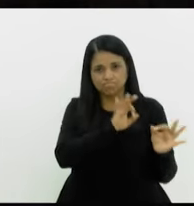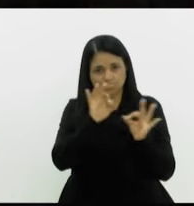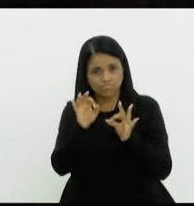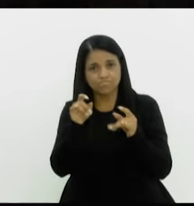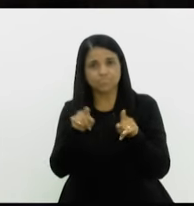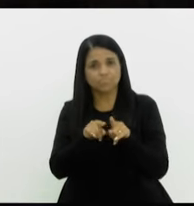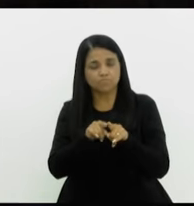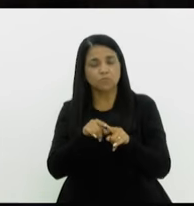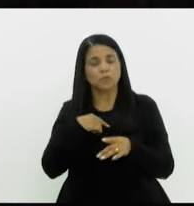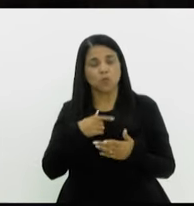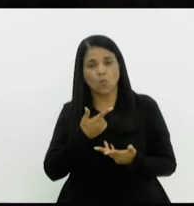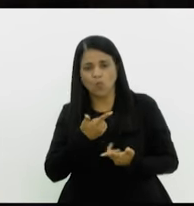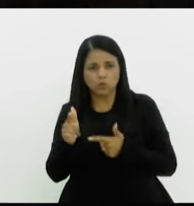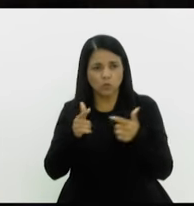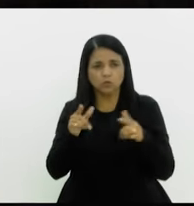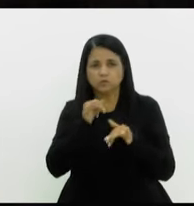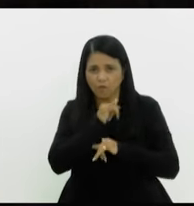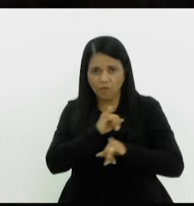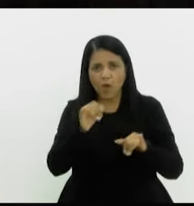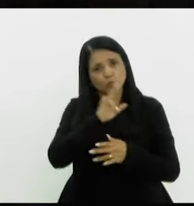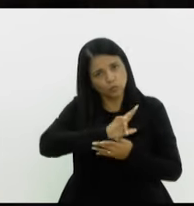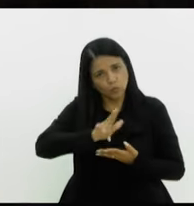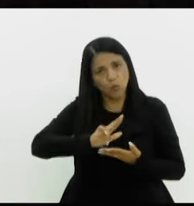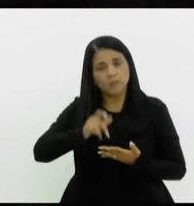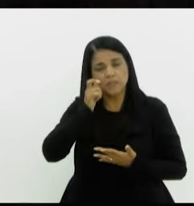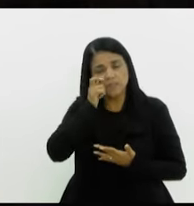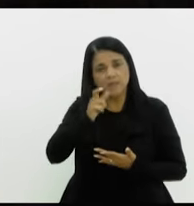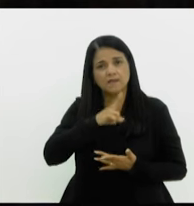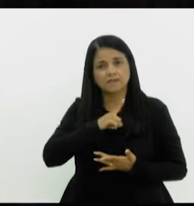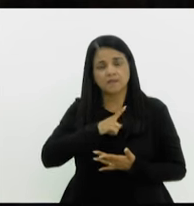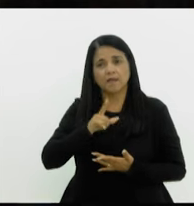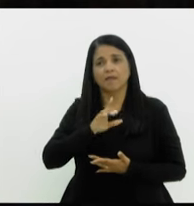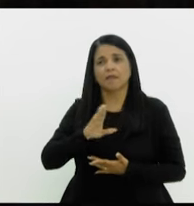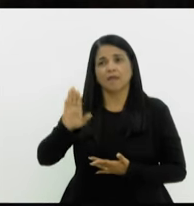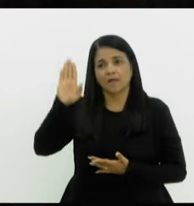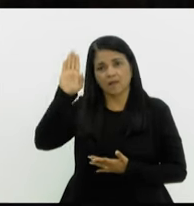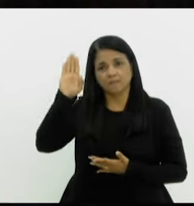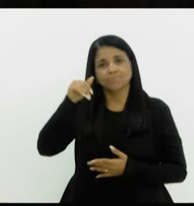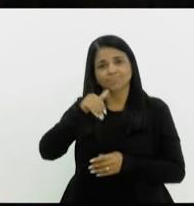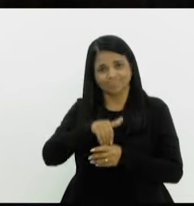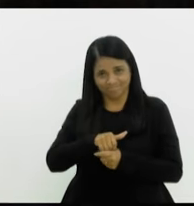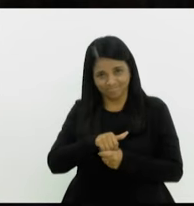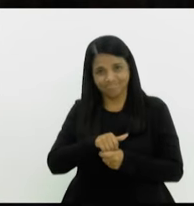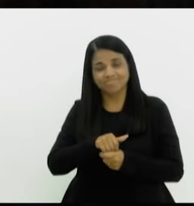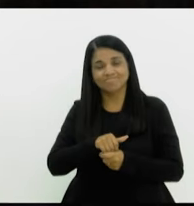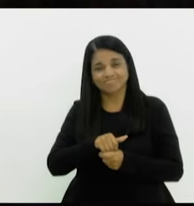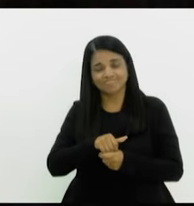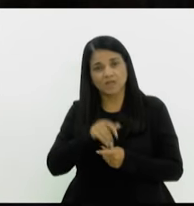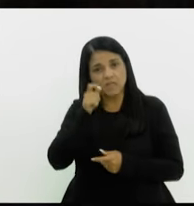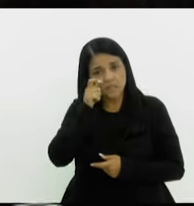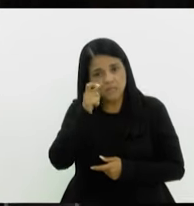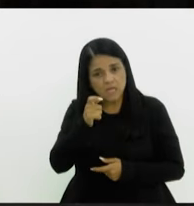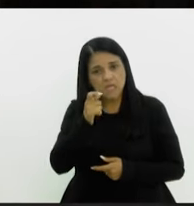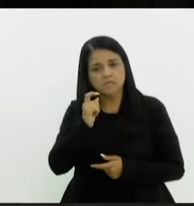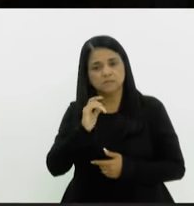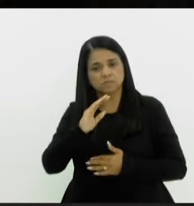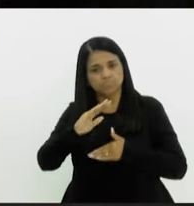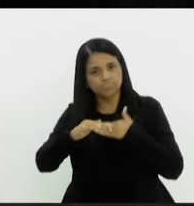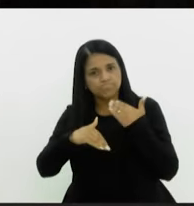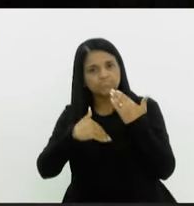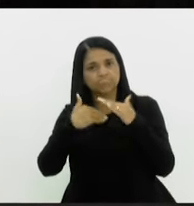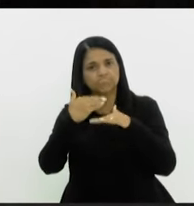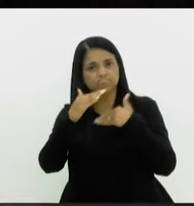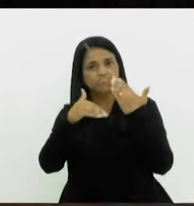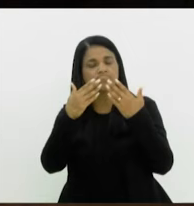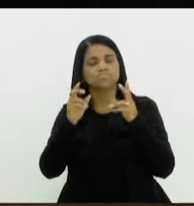vou citar porque a gente vê o interesse todas elas vão vir a reeleição tá então a gente vê que há o interesse de crescimento